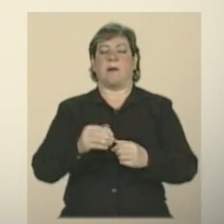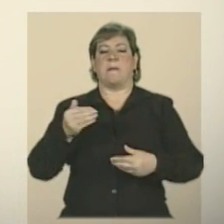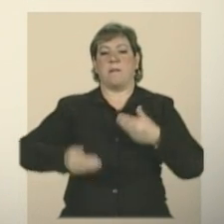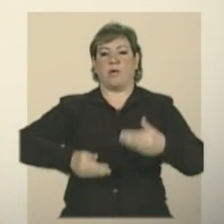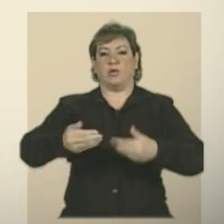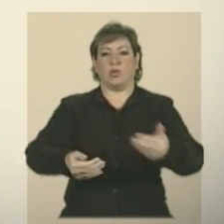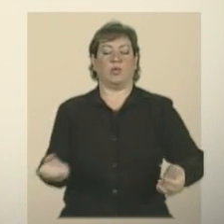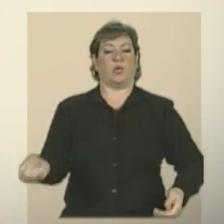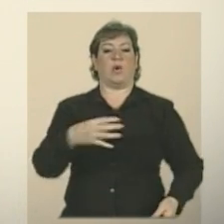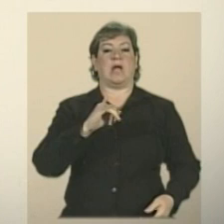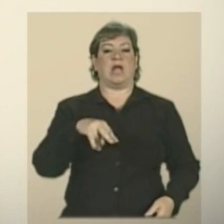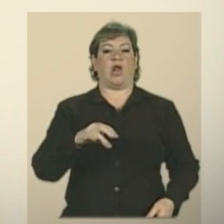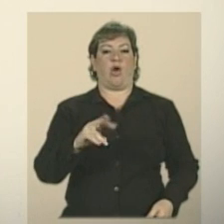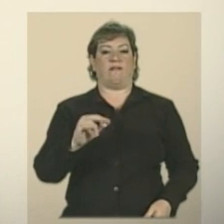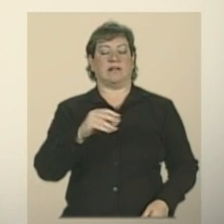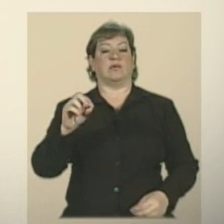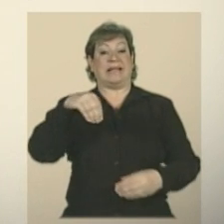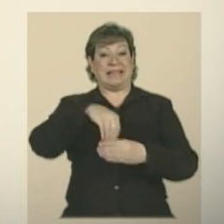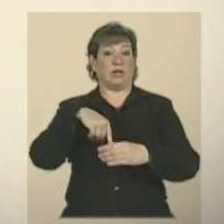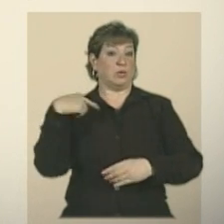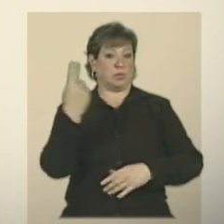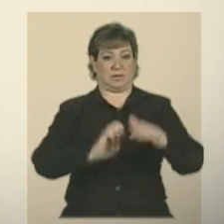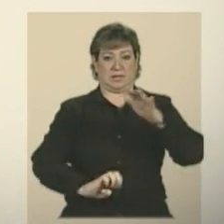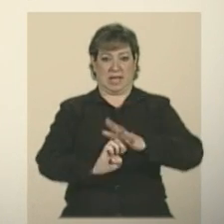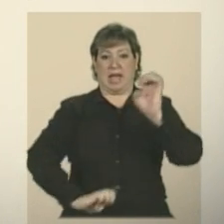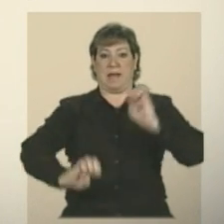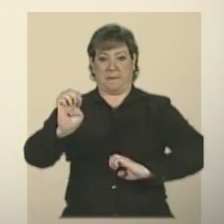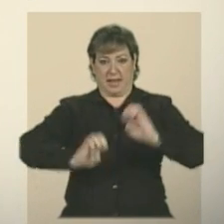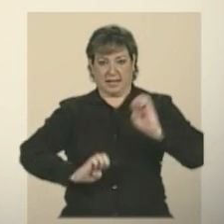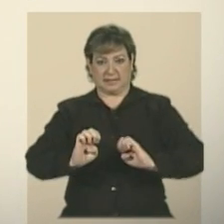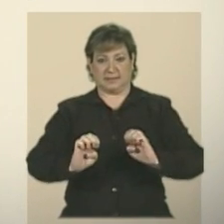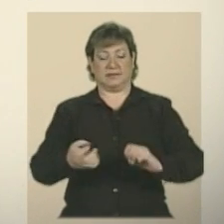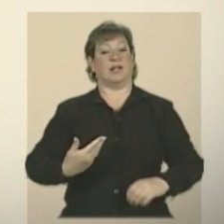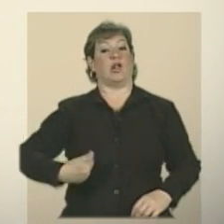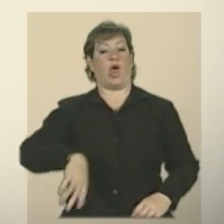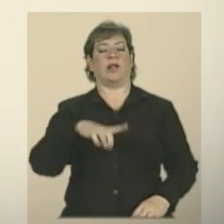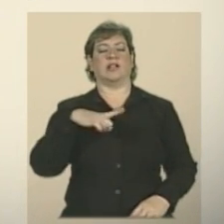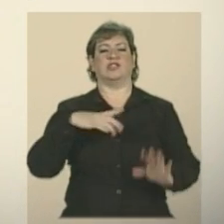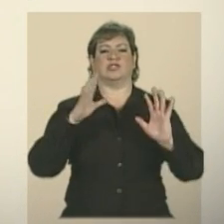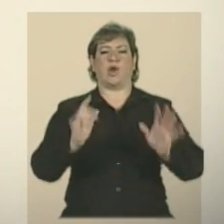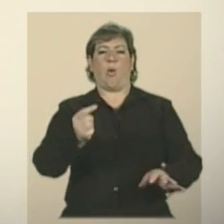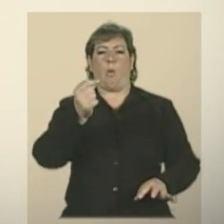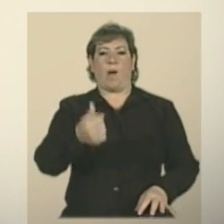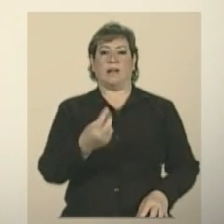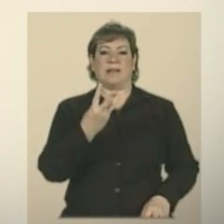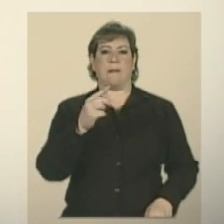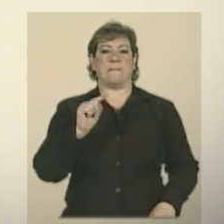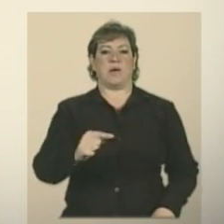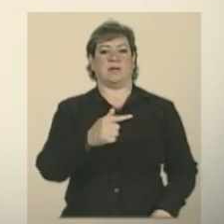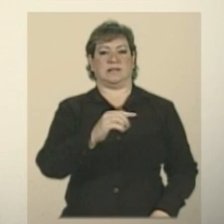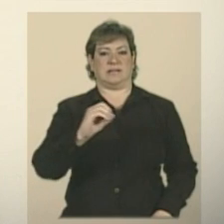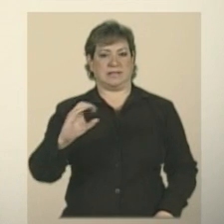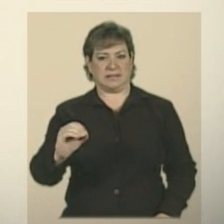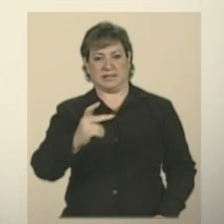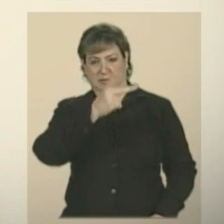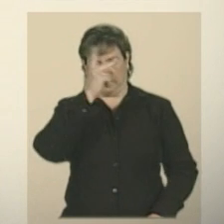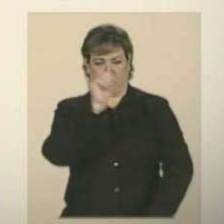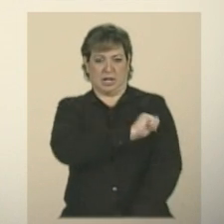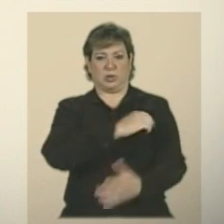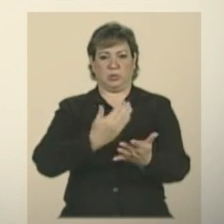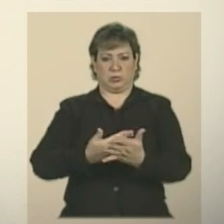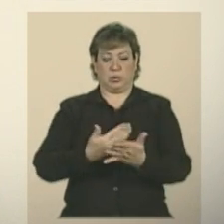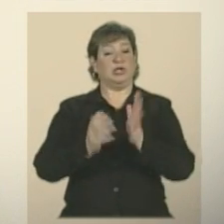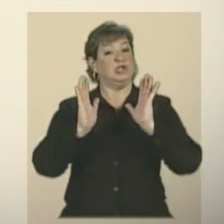processos de inovação dentro das empresas. Nós temos já quase 3.700 estudantes já